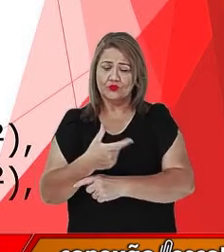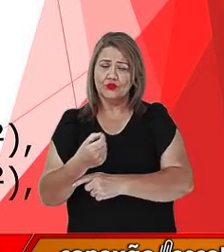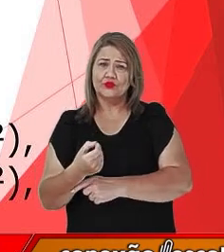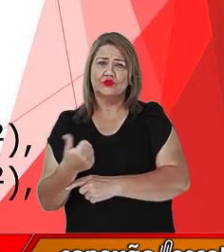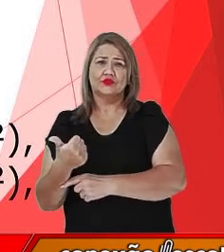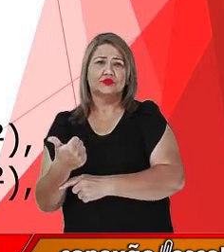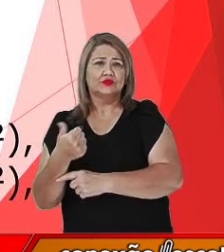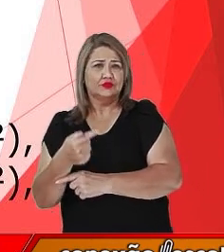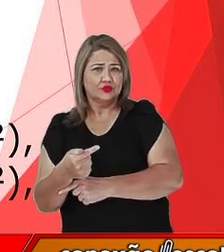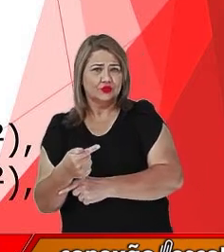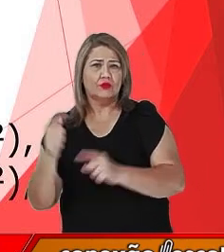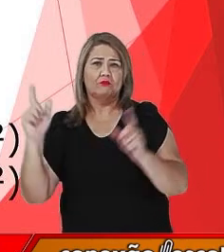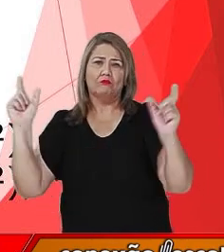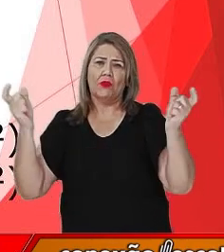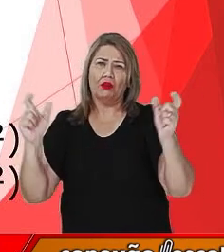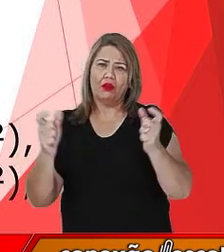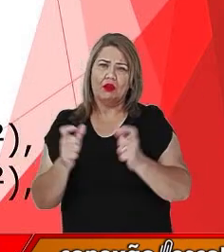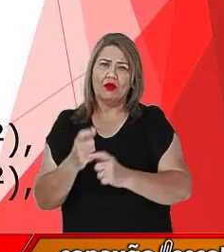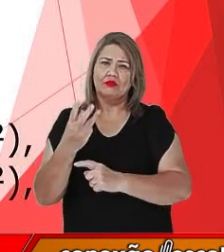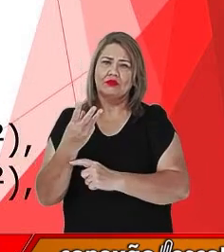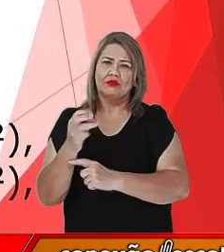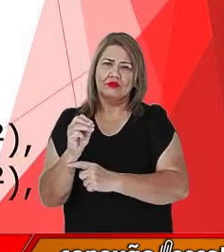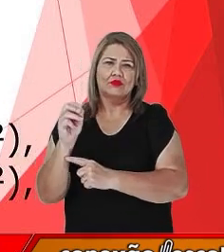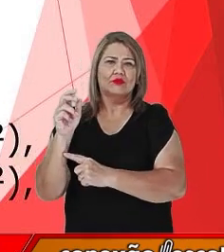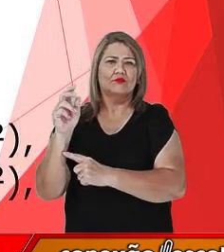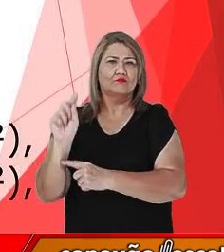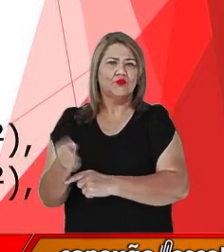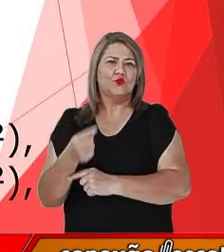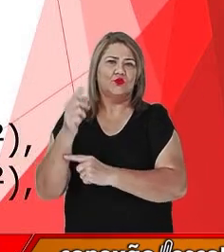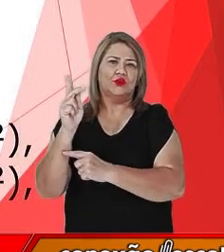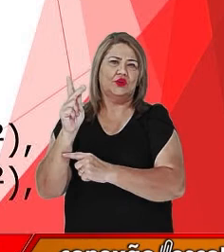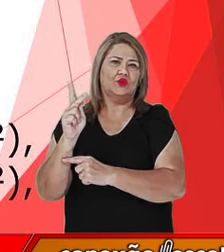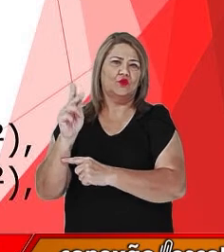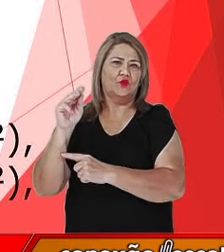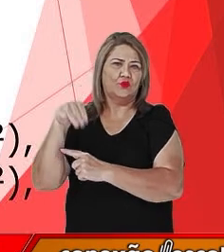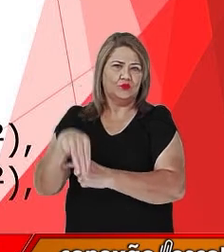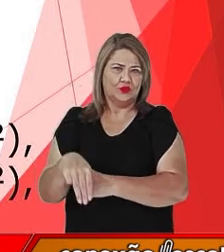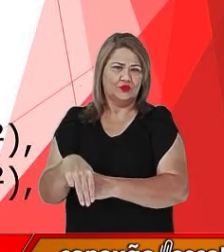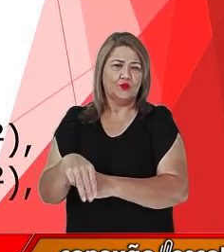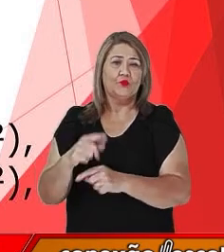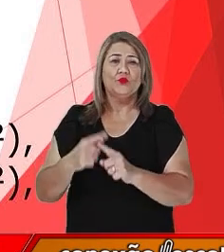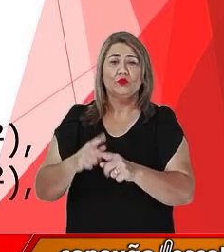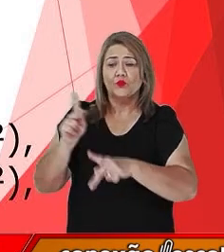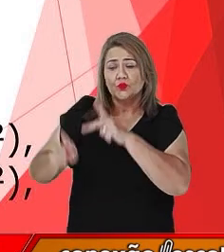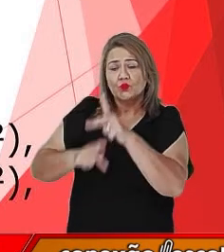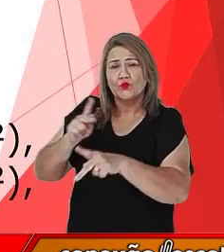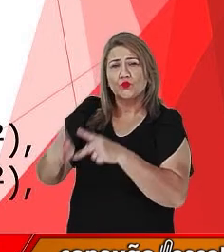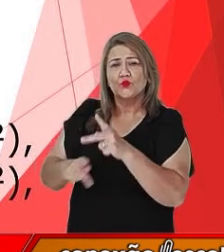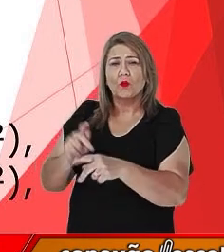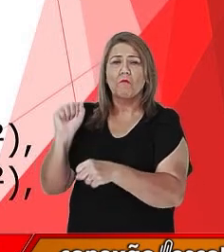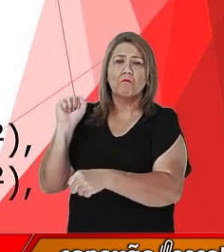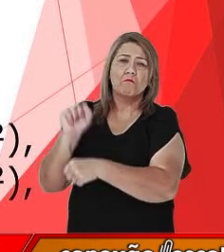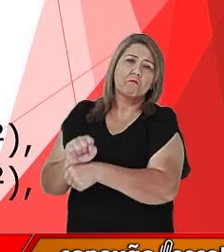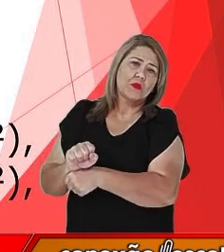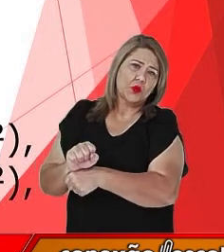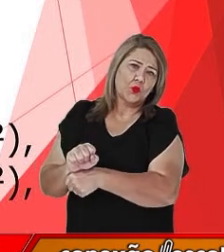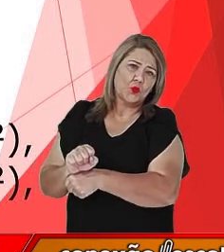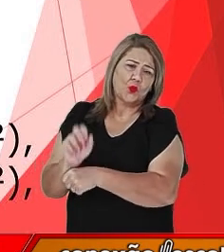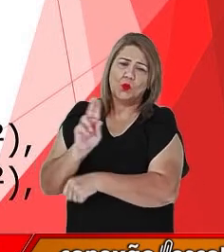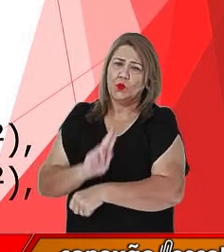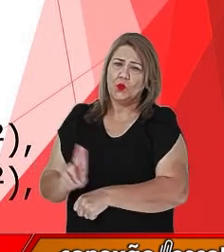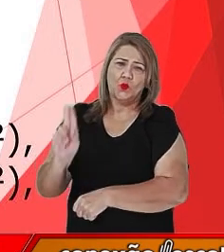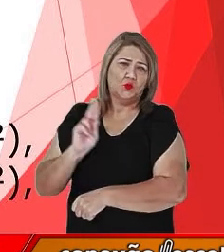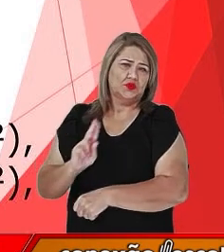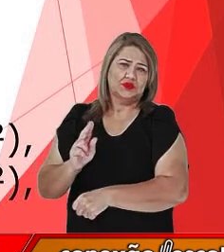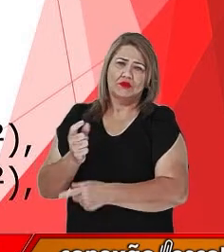cai para 30 mil quilômetros. Isso acontece porque muitas ferrovias deixaram de ser utilizadas,